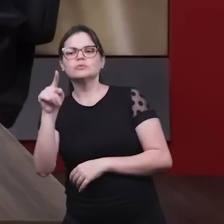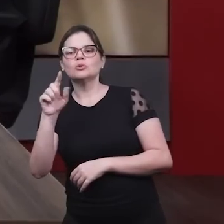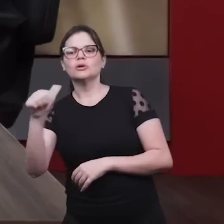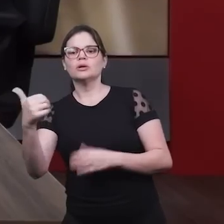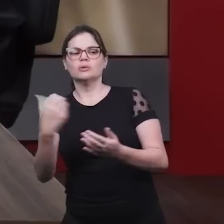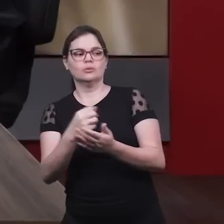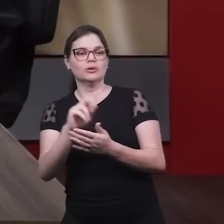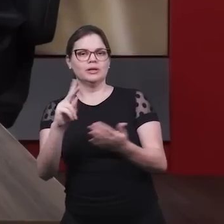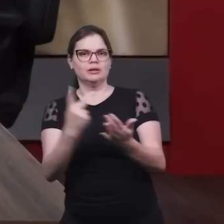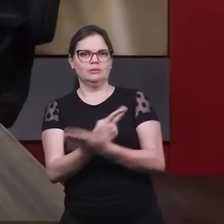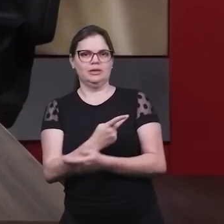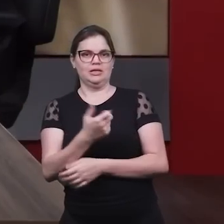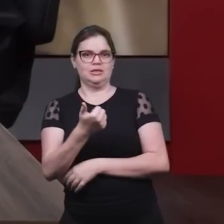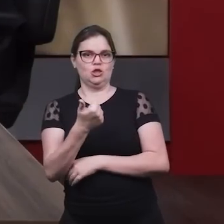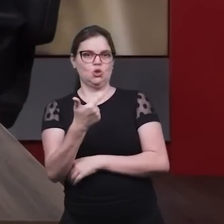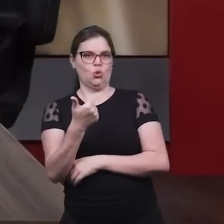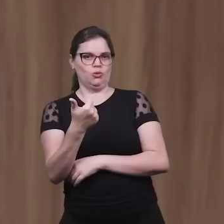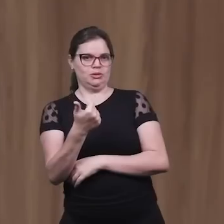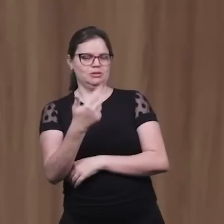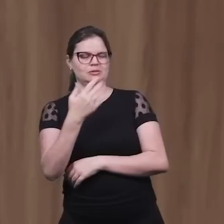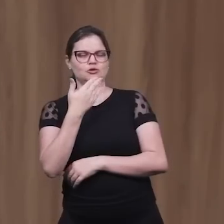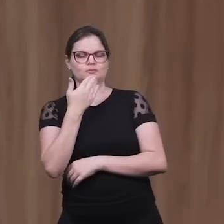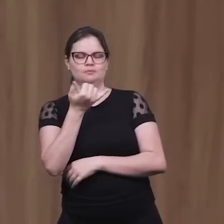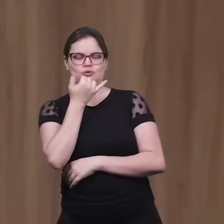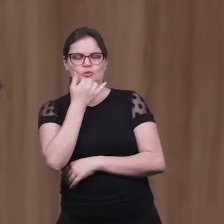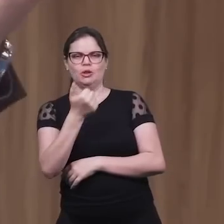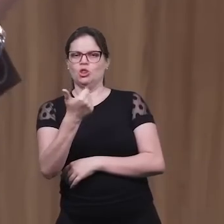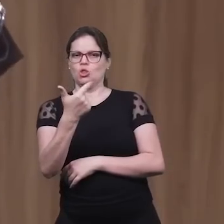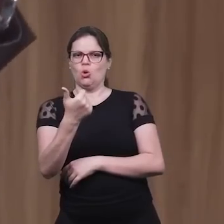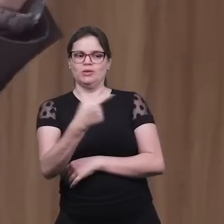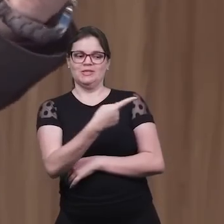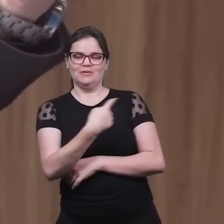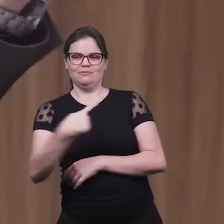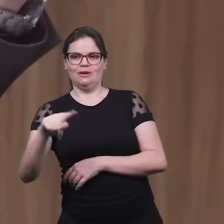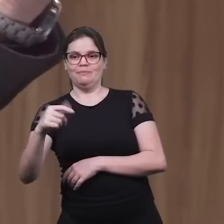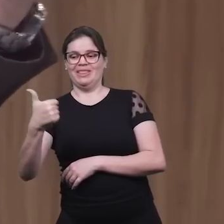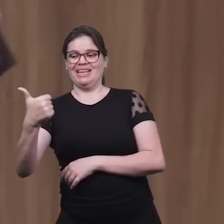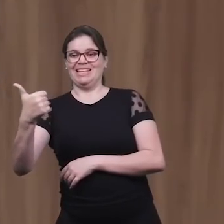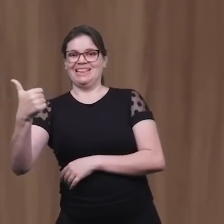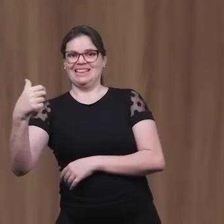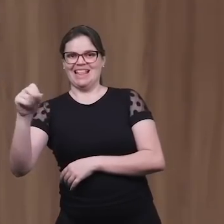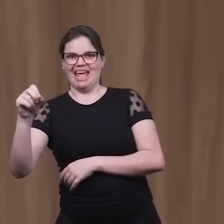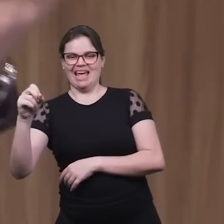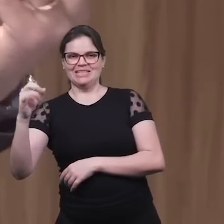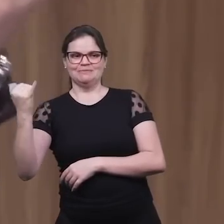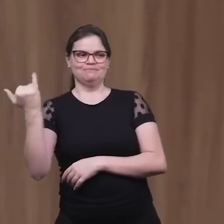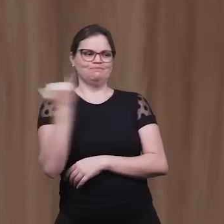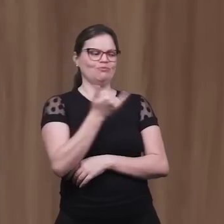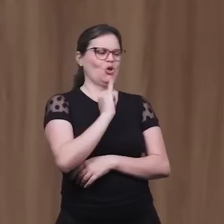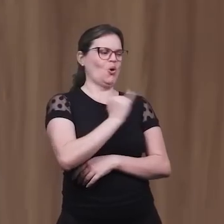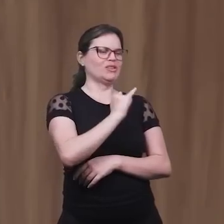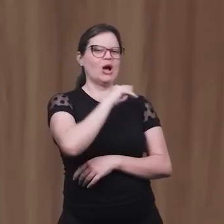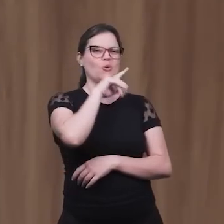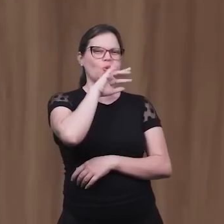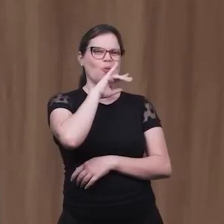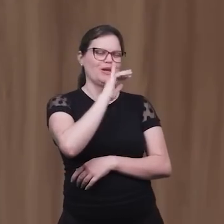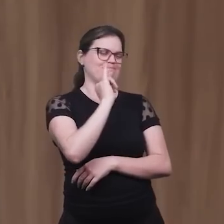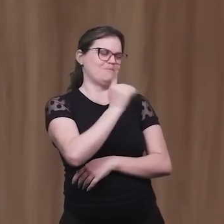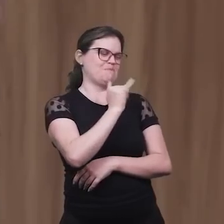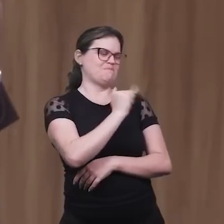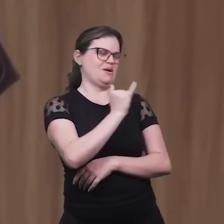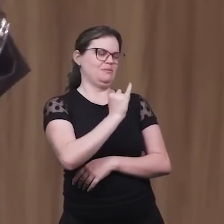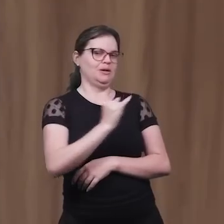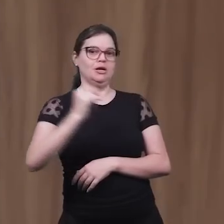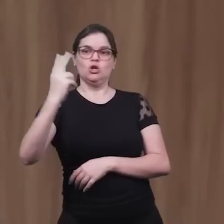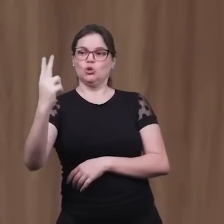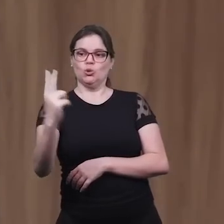dos espias voltam com notícias ruins e 2, Josué e Caleb, vêm com